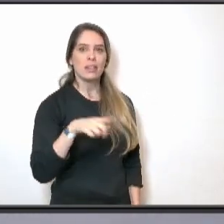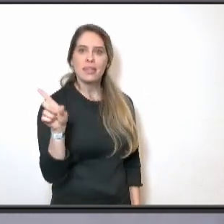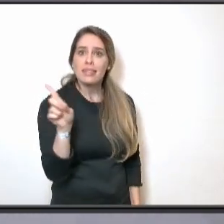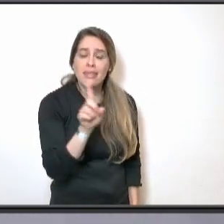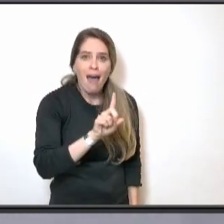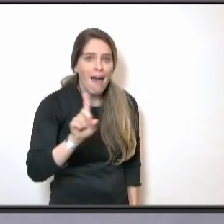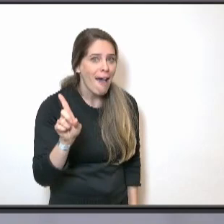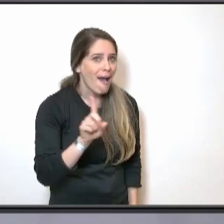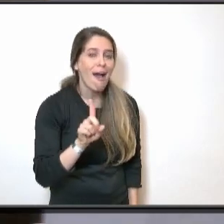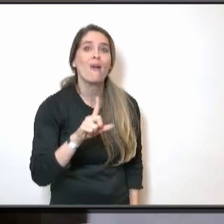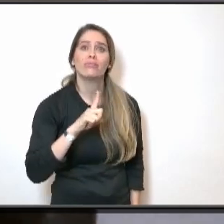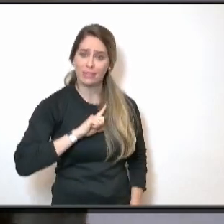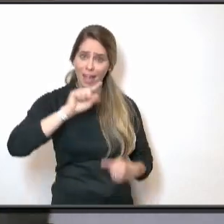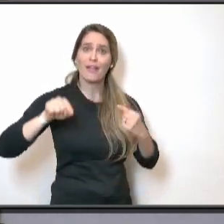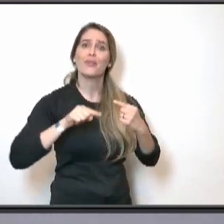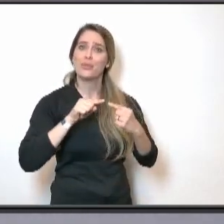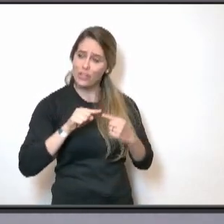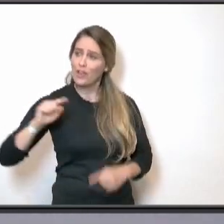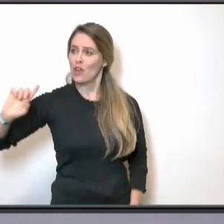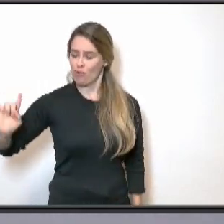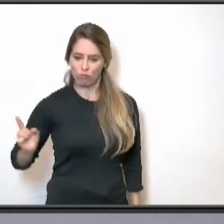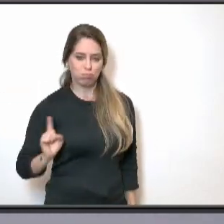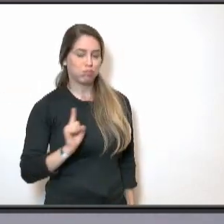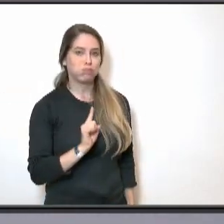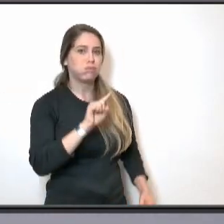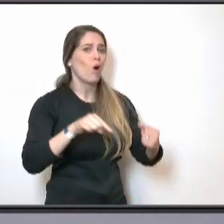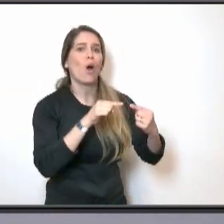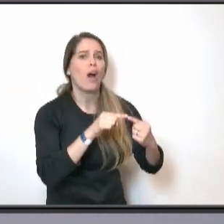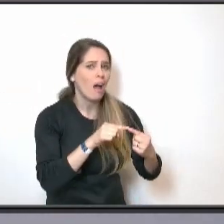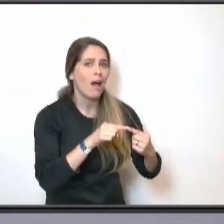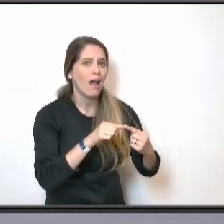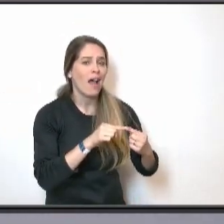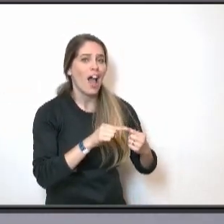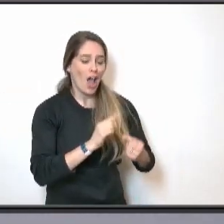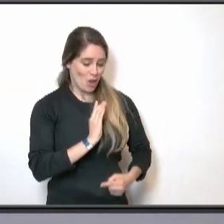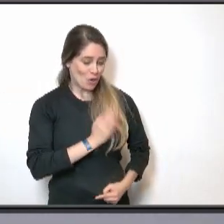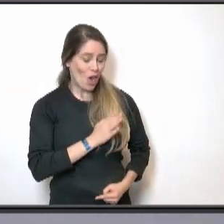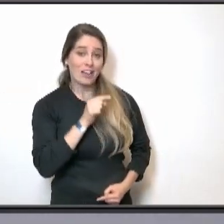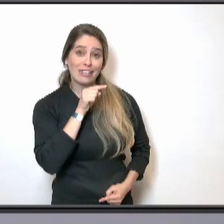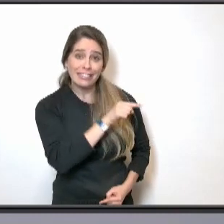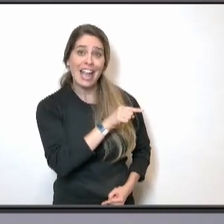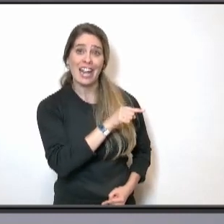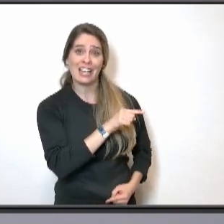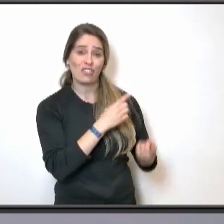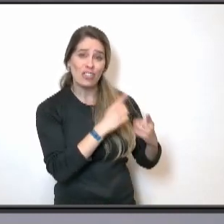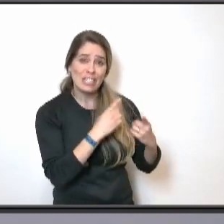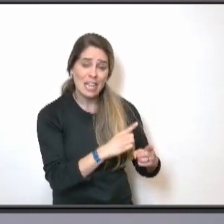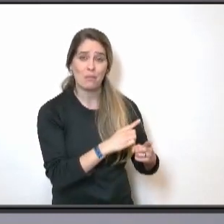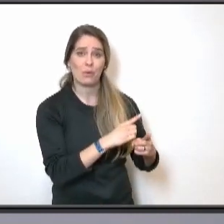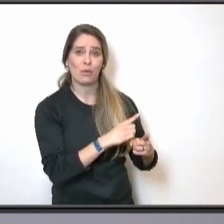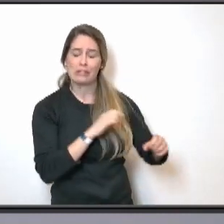com intencionalidade. Ele vai para restaurar o coração do seu discípulo.